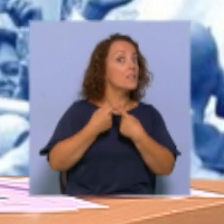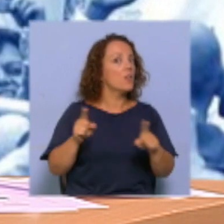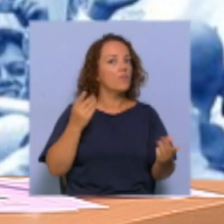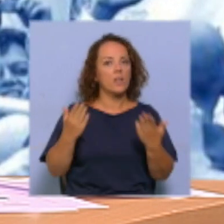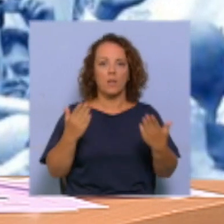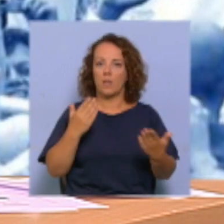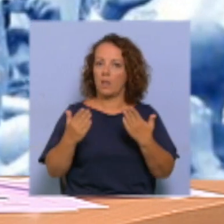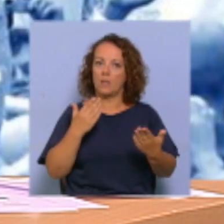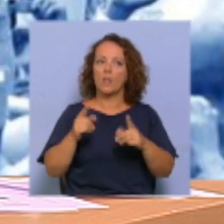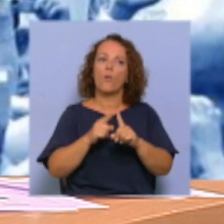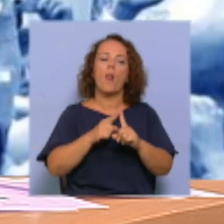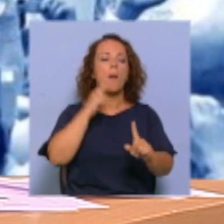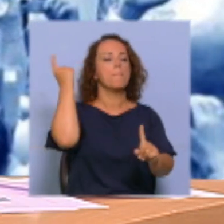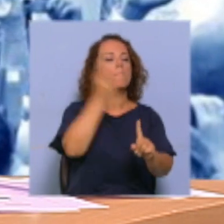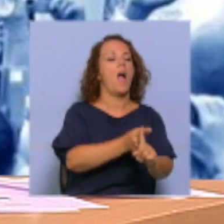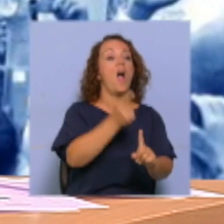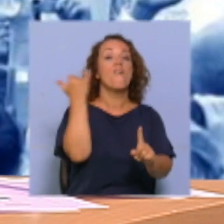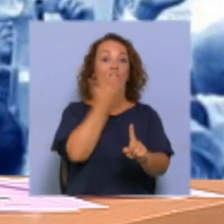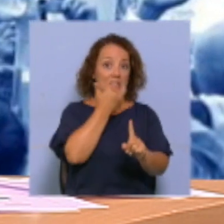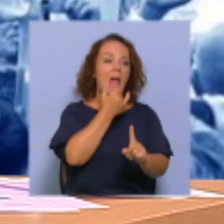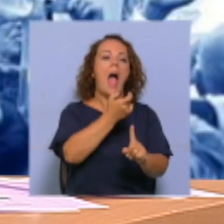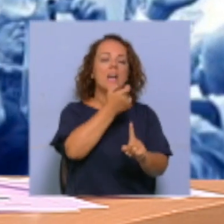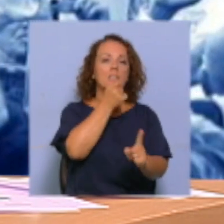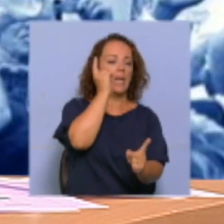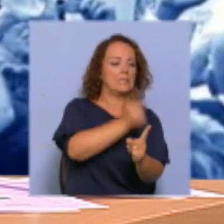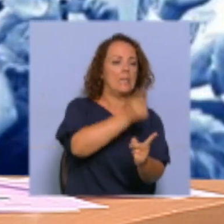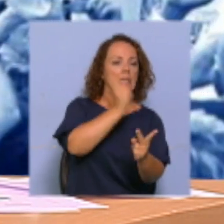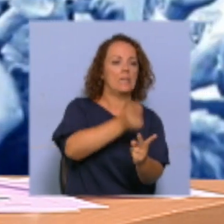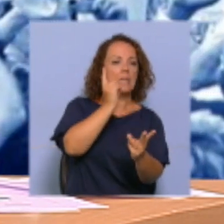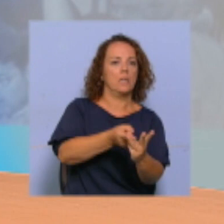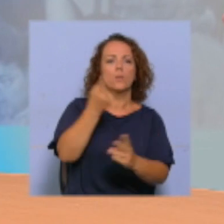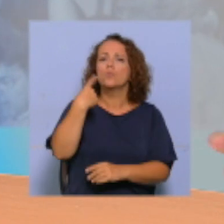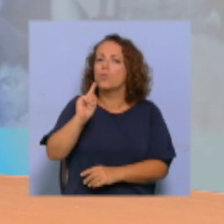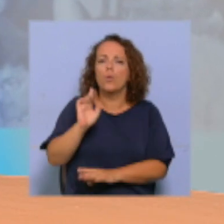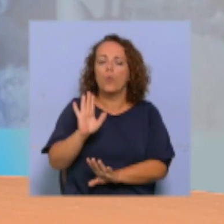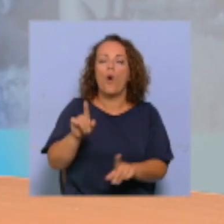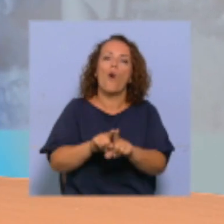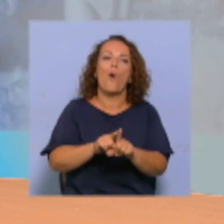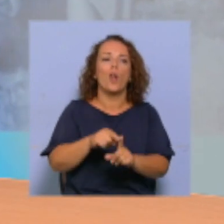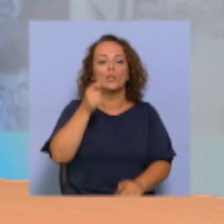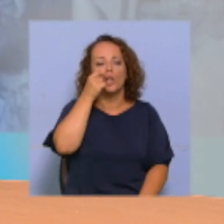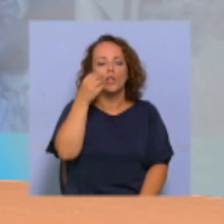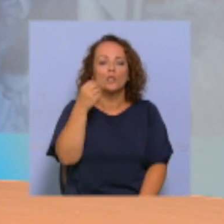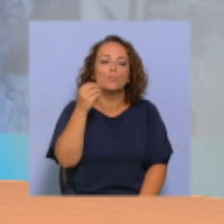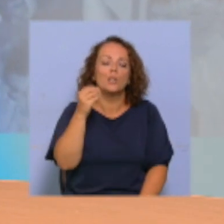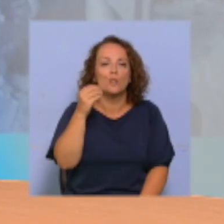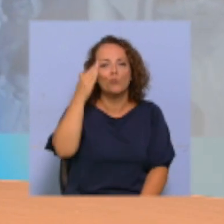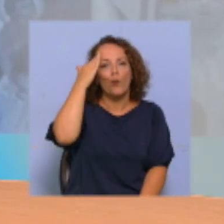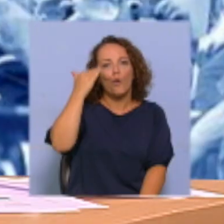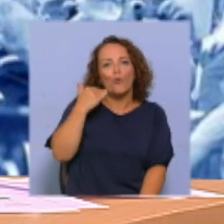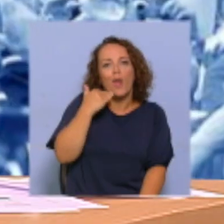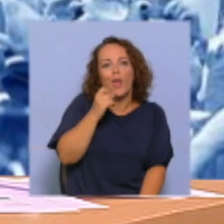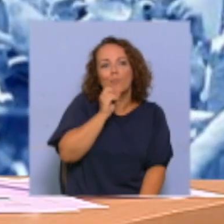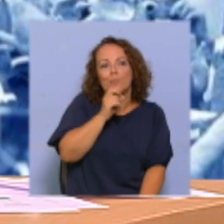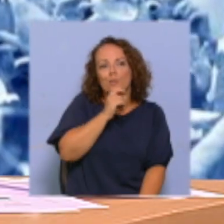de atingir a felicidade através desta via, daquela via e daquela via. Ou seja, os meninos coreanos provavelmente são muito felizes,